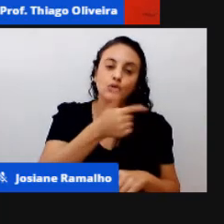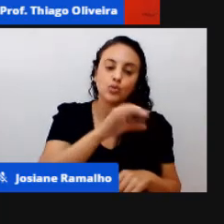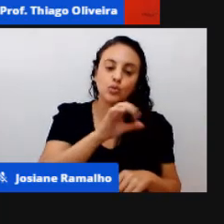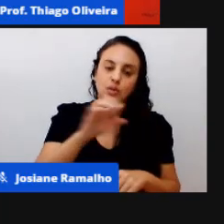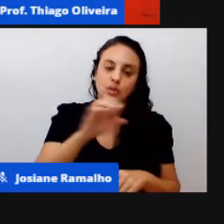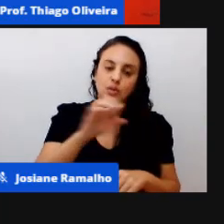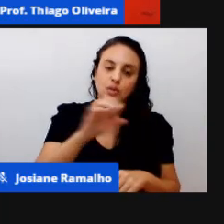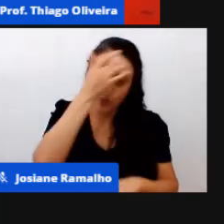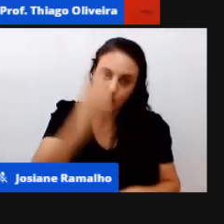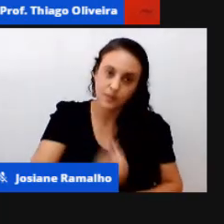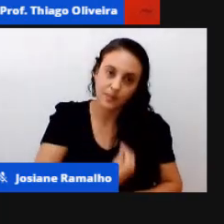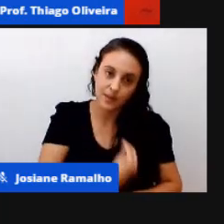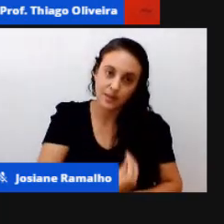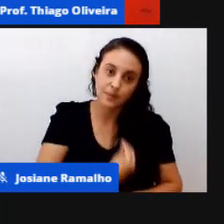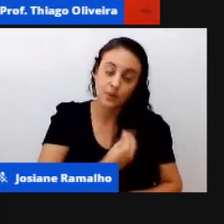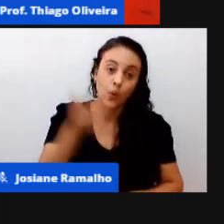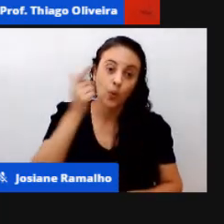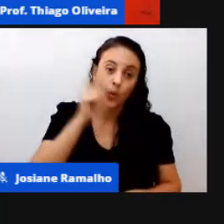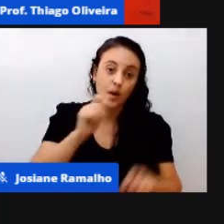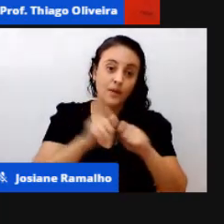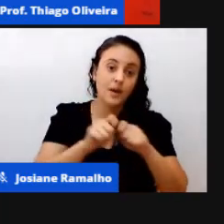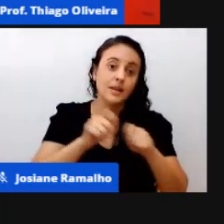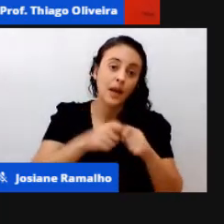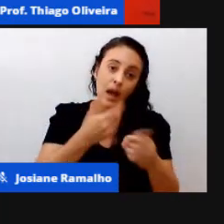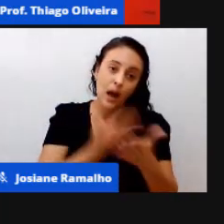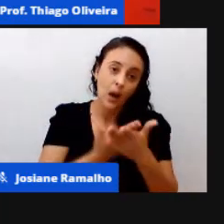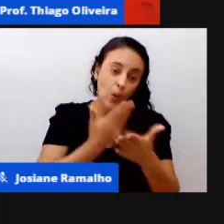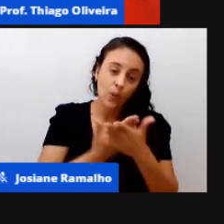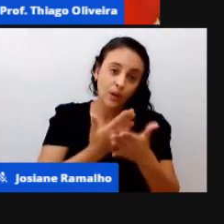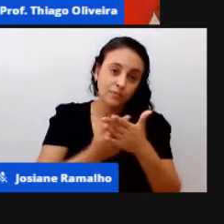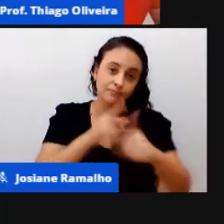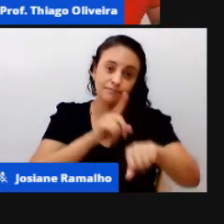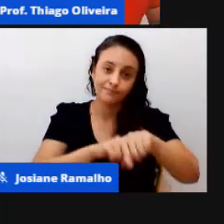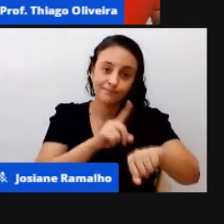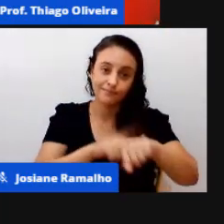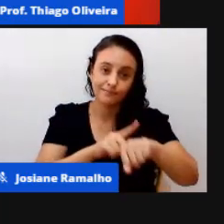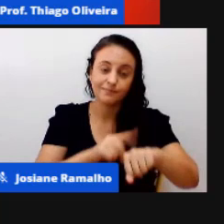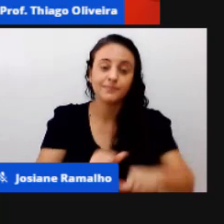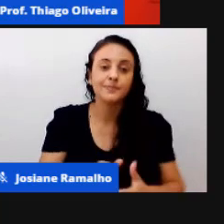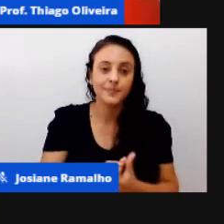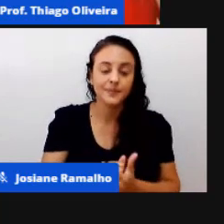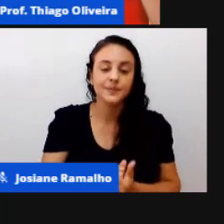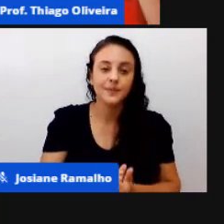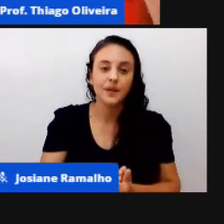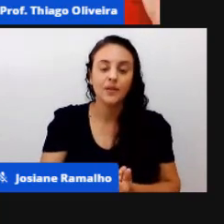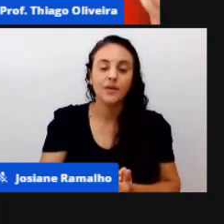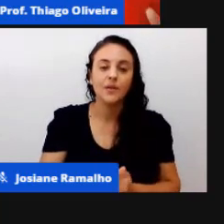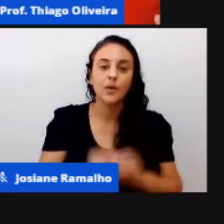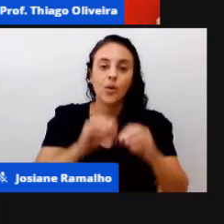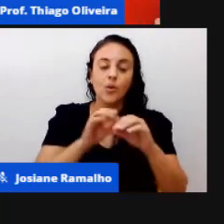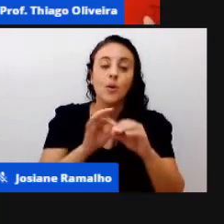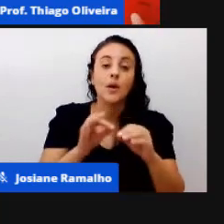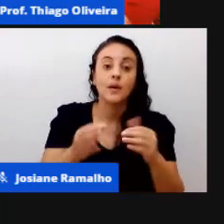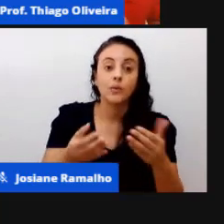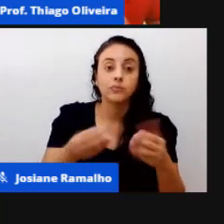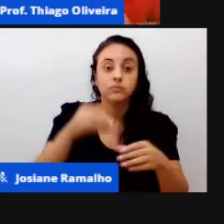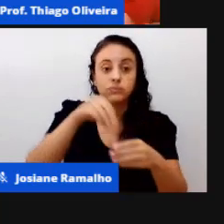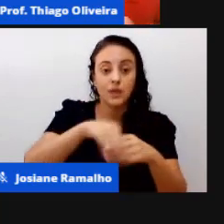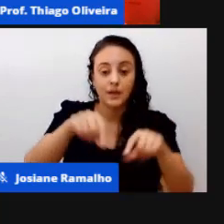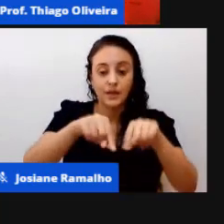você consegue fazer as aulas ao vivo online. Então, dentro dessa sala de aula